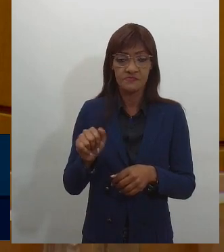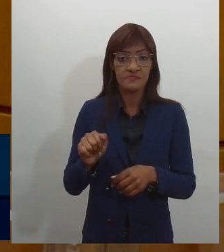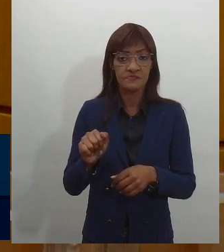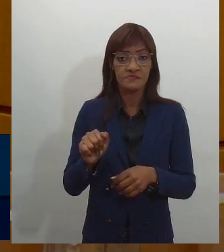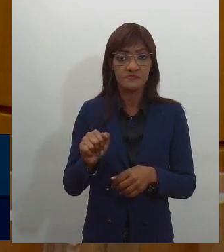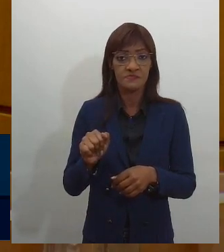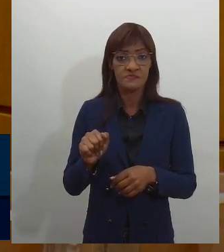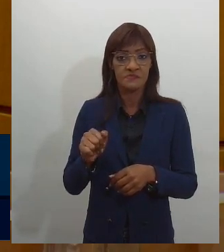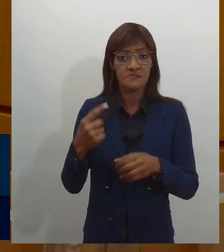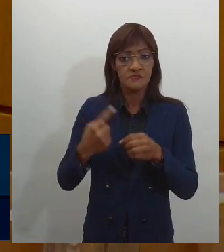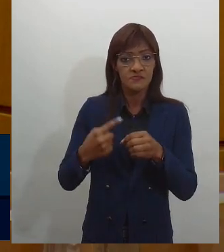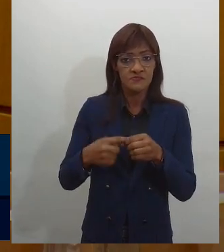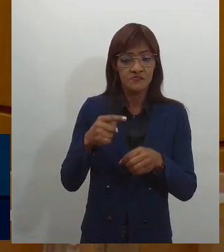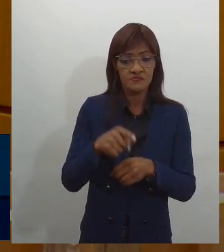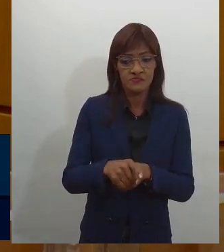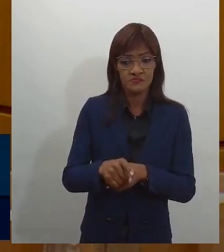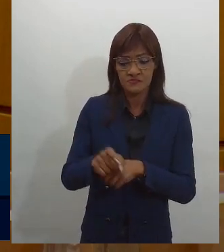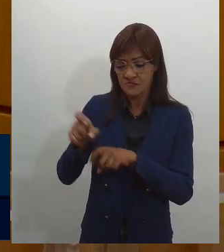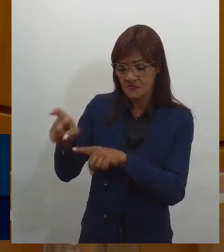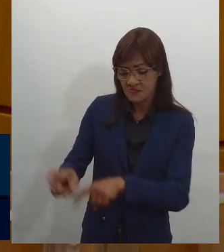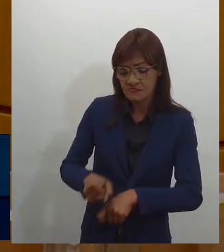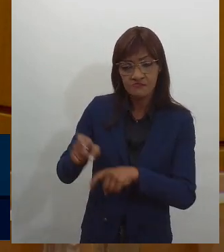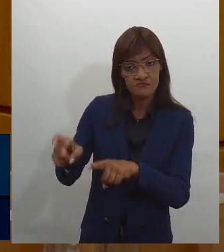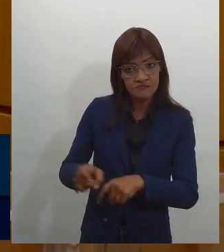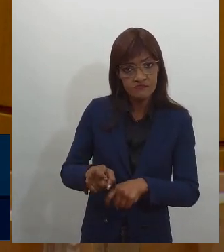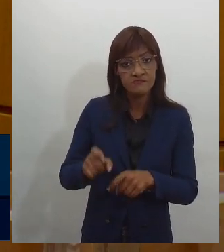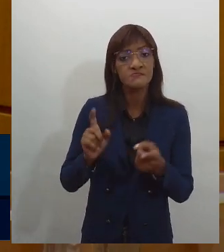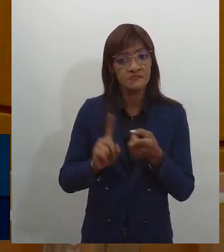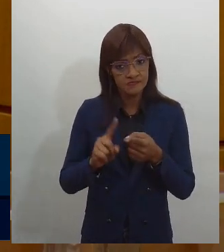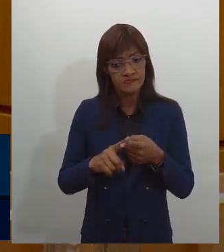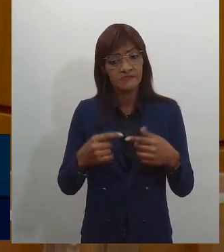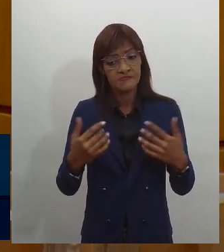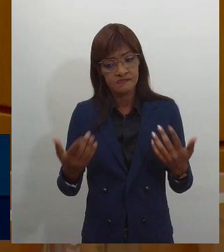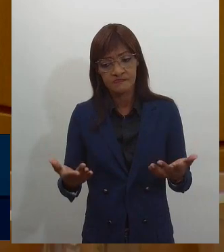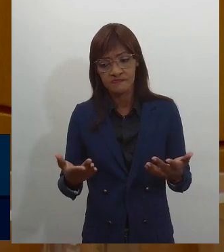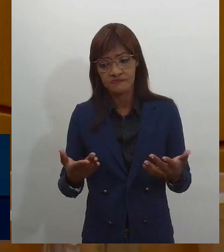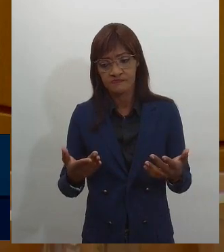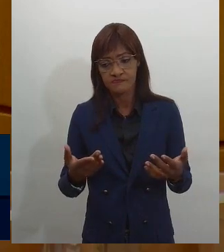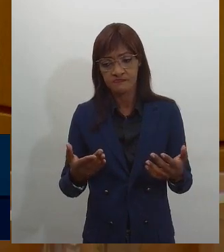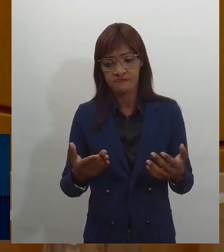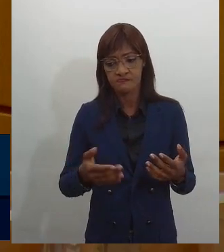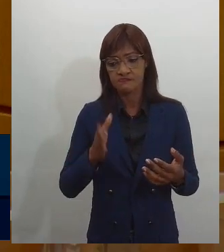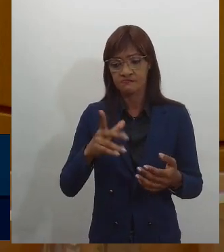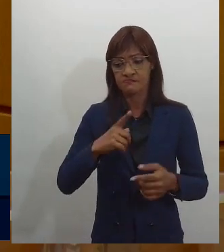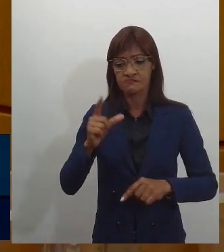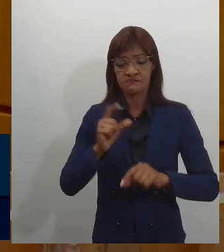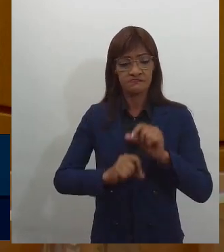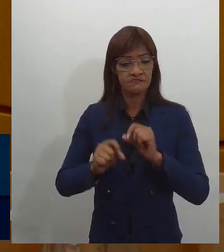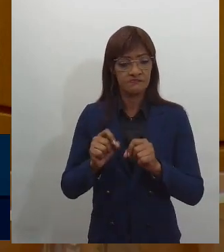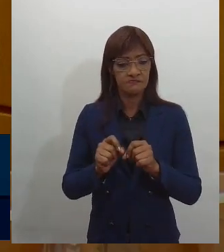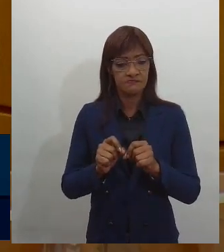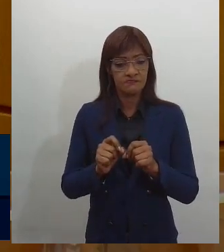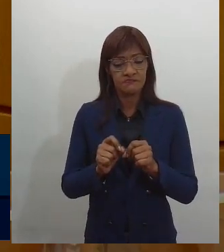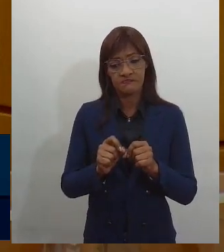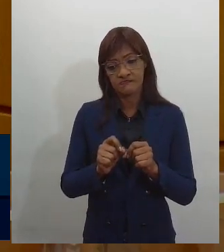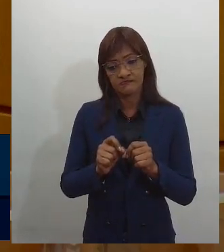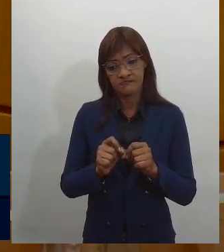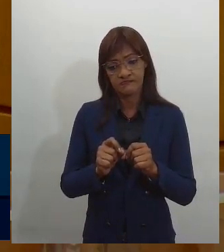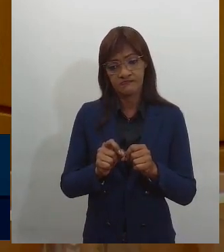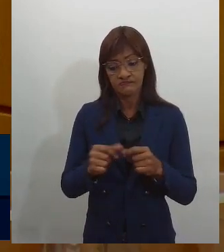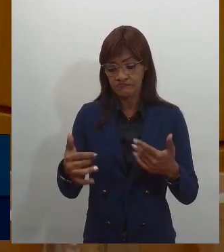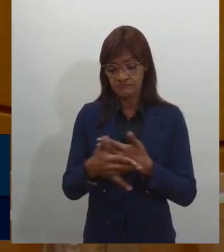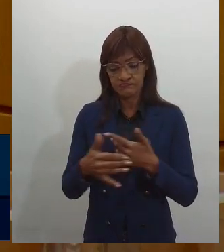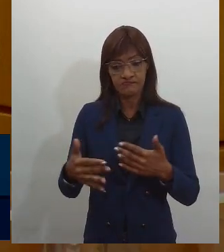roça, mas também as cidades, porque nós temos partes da cidade, na zona urbana, que a água não está